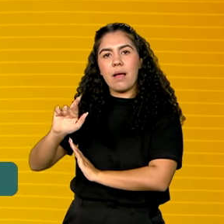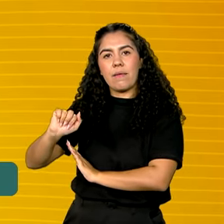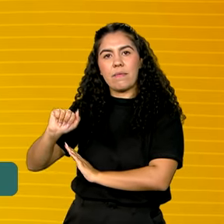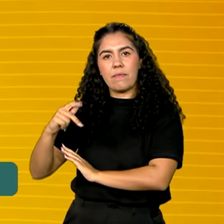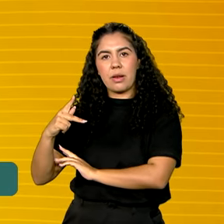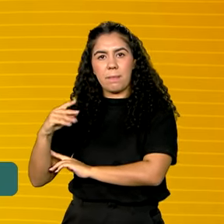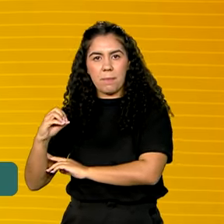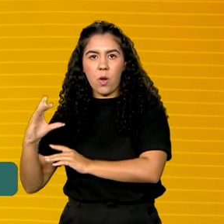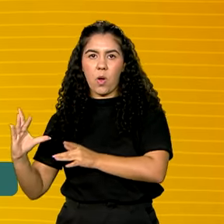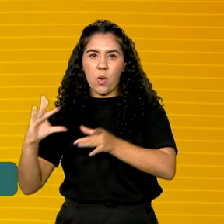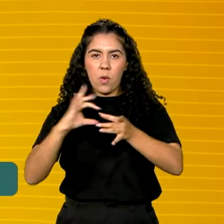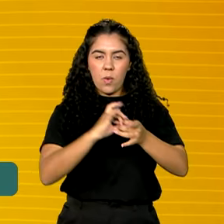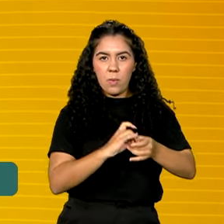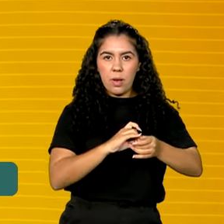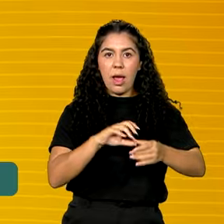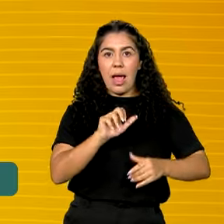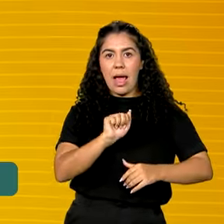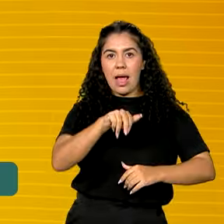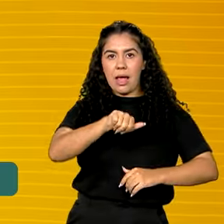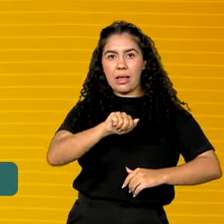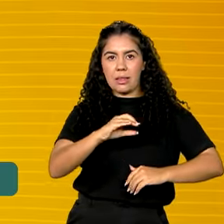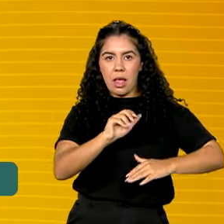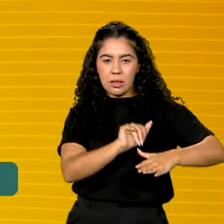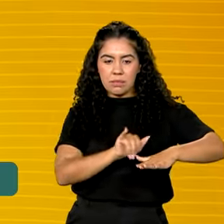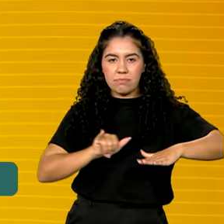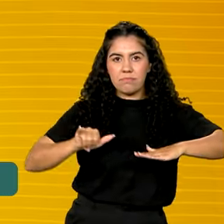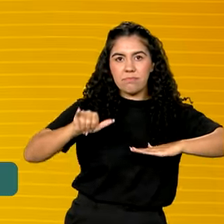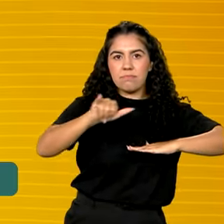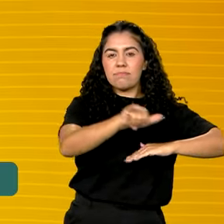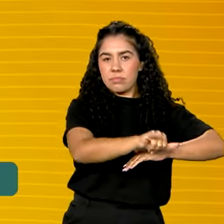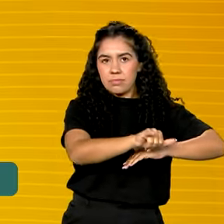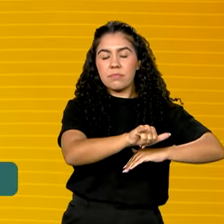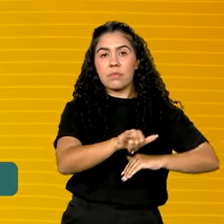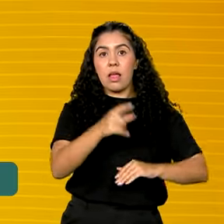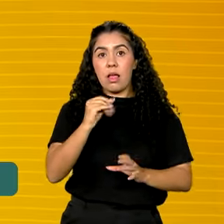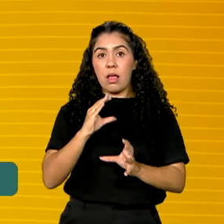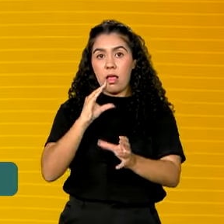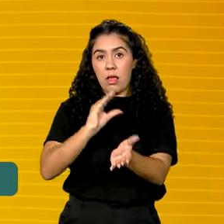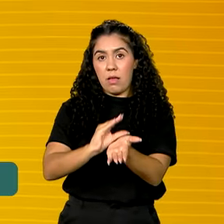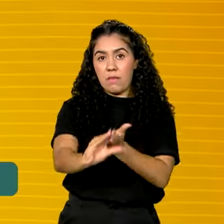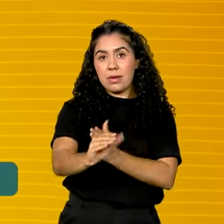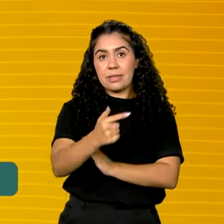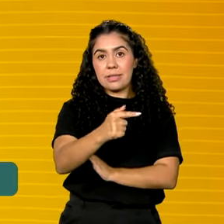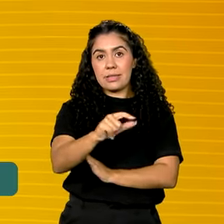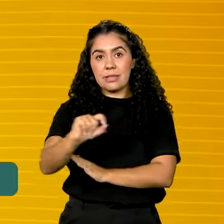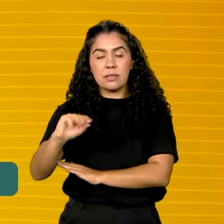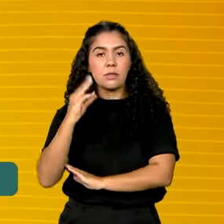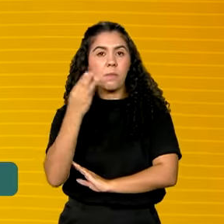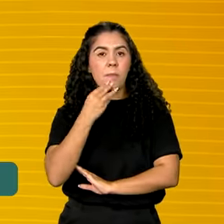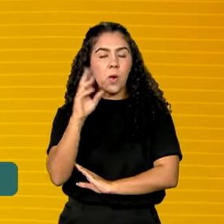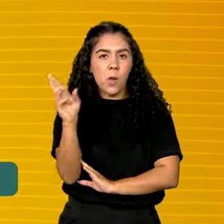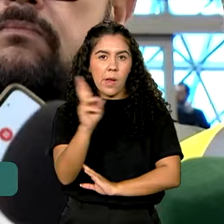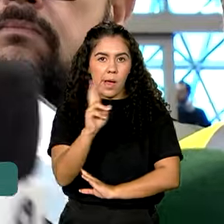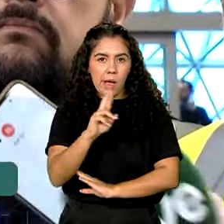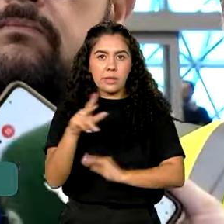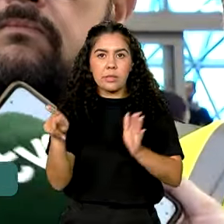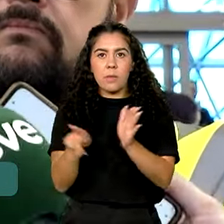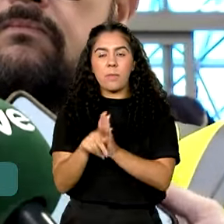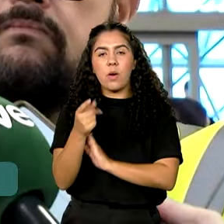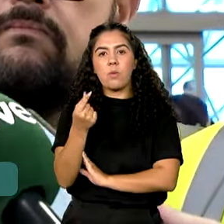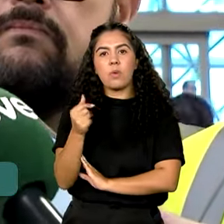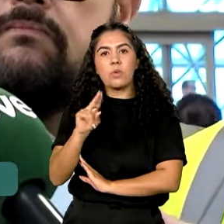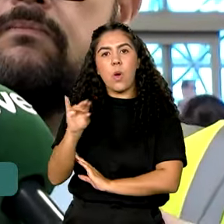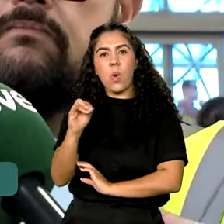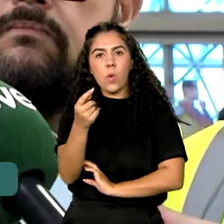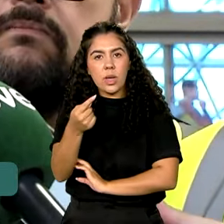à ANAC, Agência Nacional de Aviação. Um investimento de R$ 700 milhões provenientes de verbas da União. Esse valor